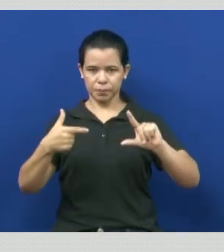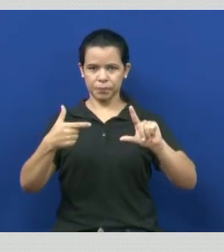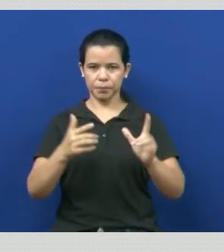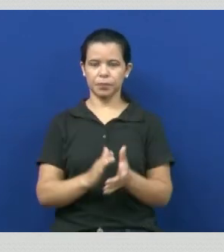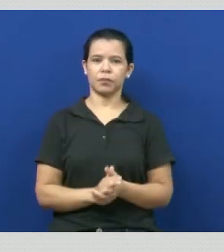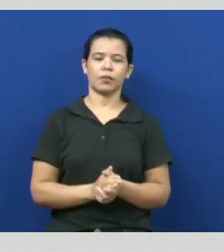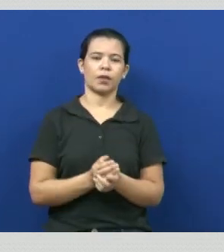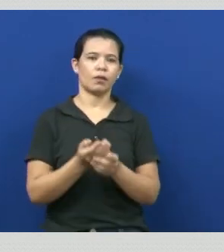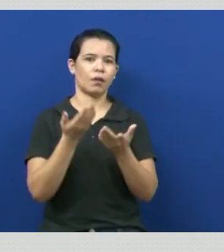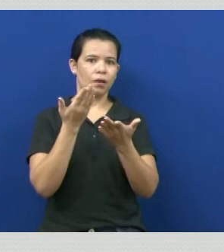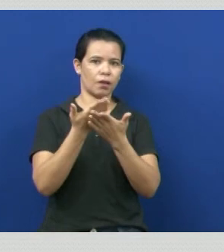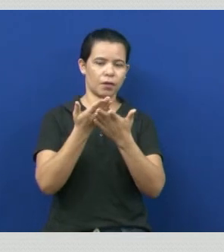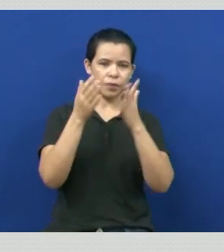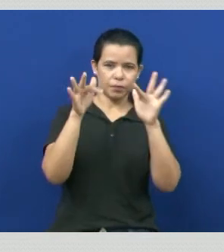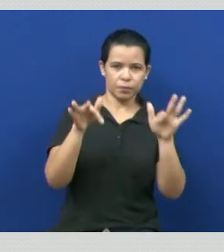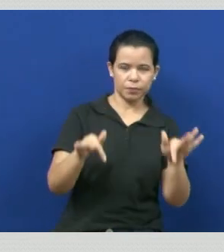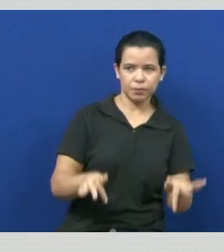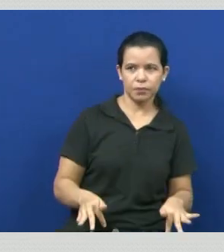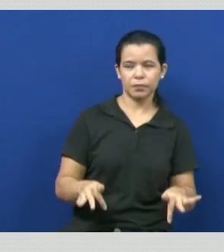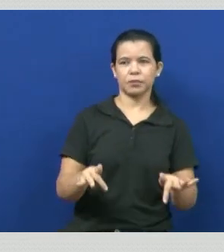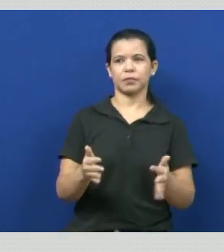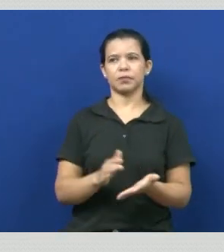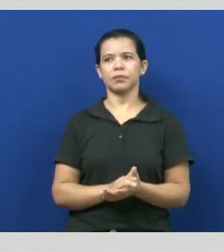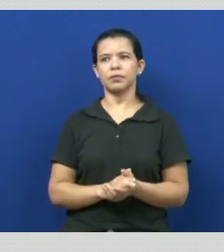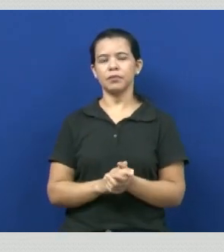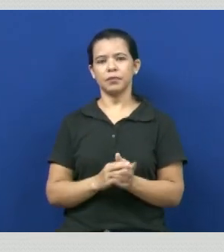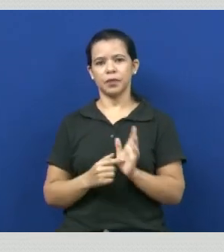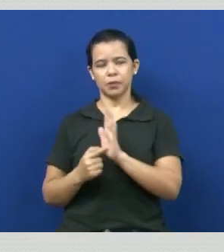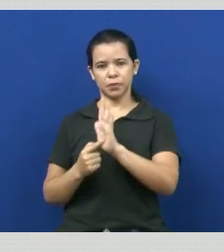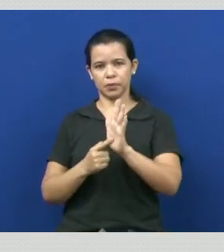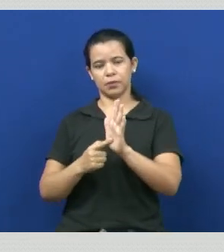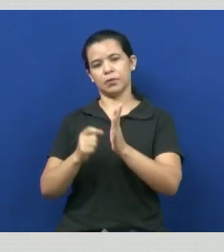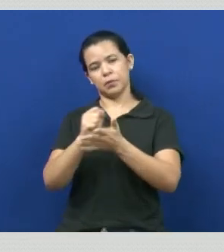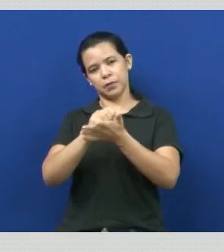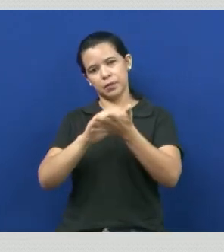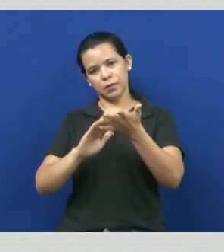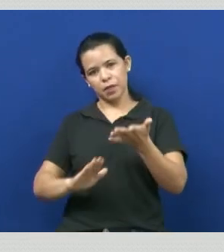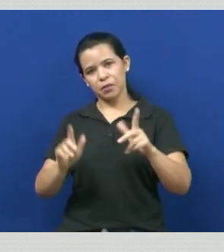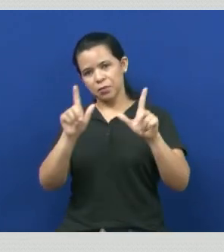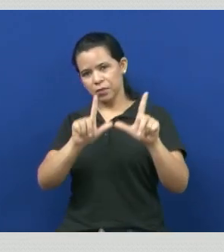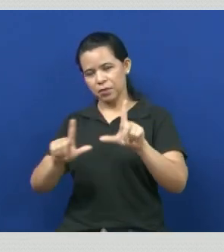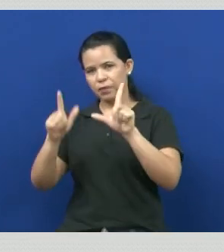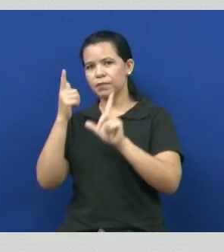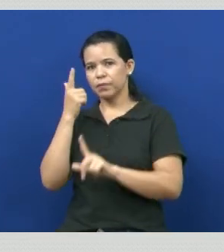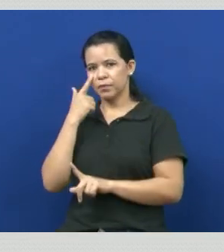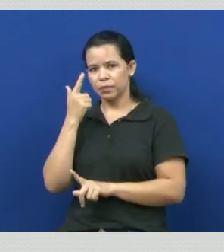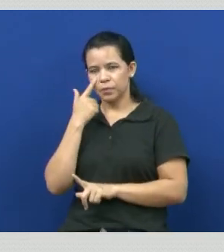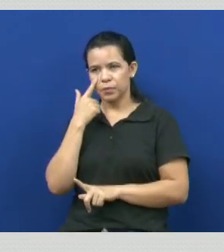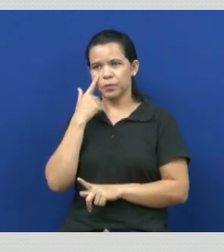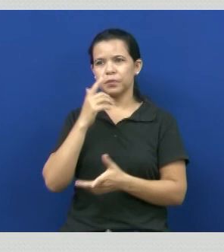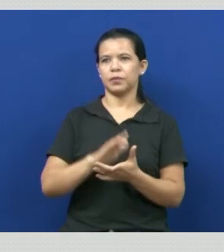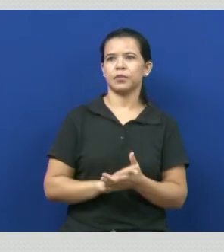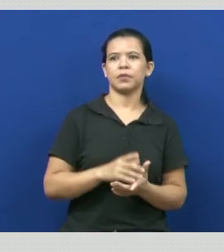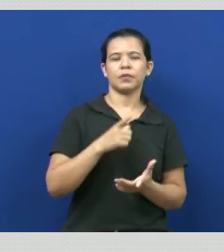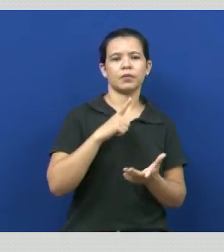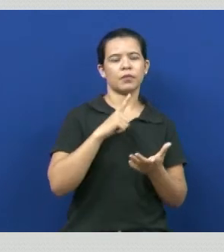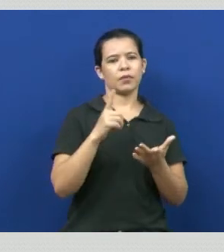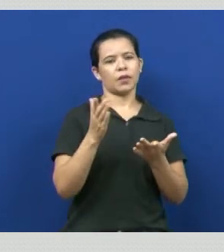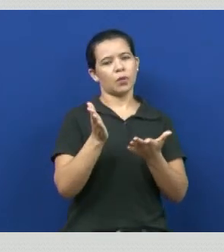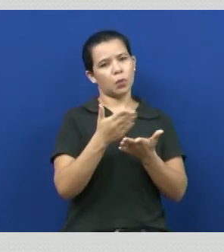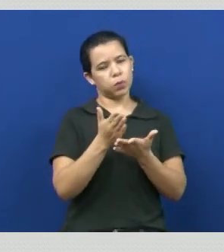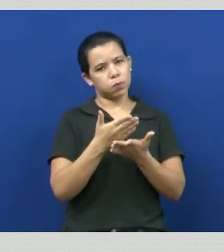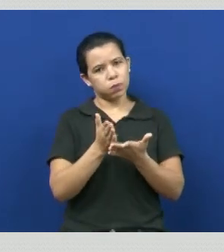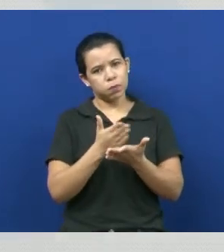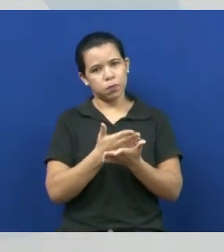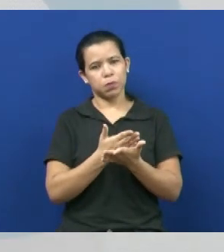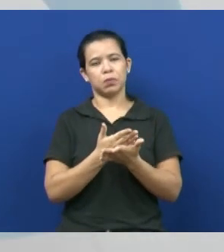uma proposta de atividade, né? Vocês podem ver aqui no slide. Além das obras citadas nessa aula, pesquise